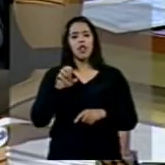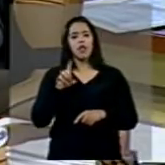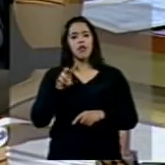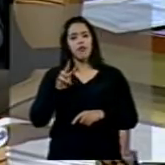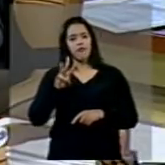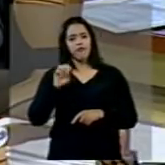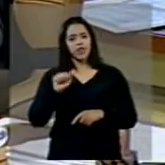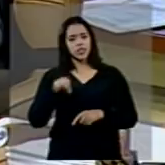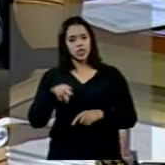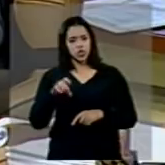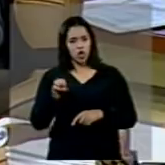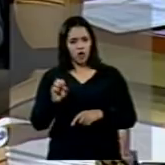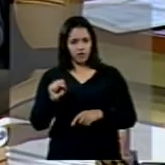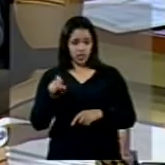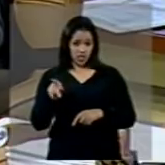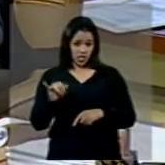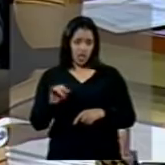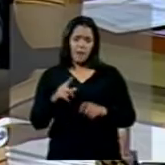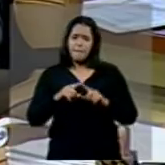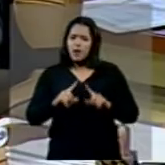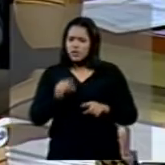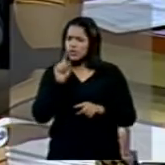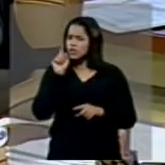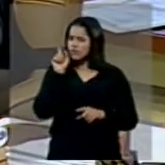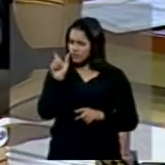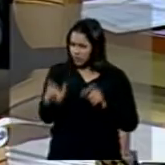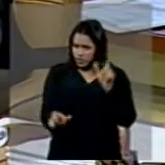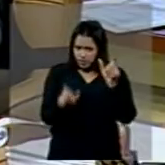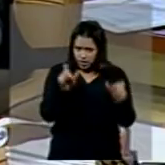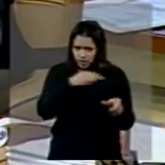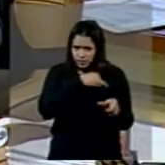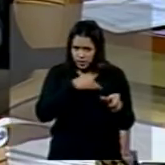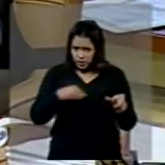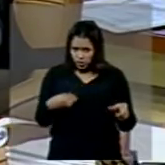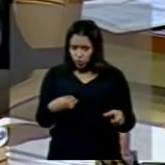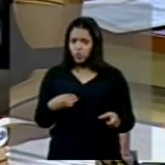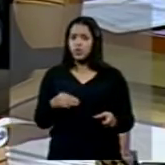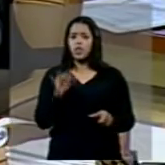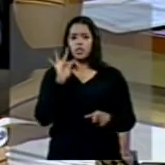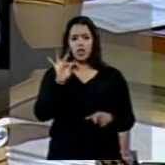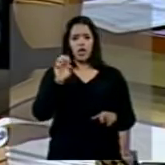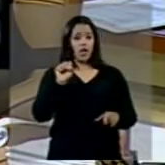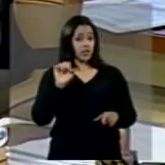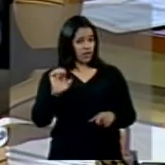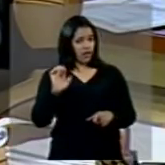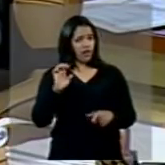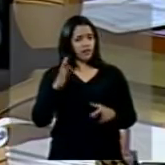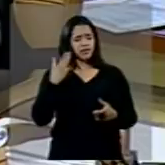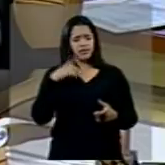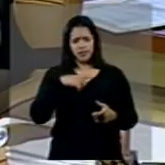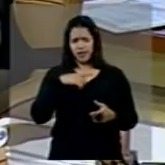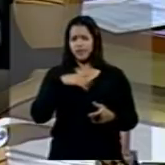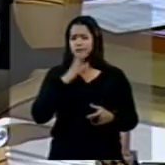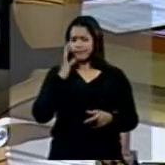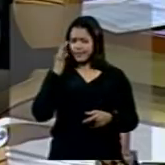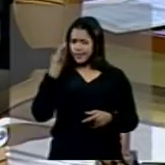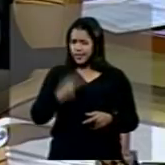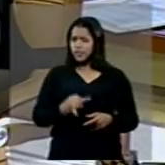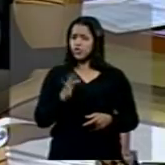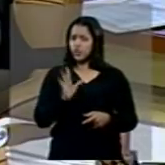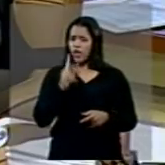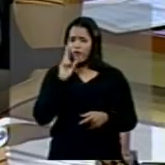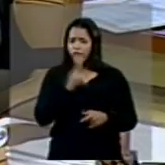resultado da última eleição, mas vossas excelências que presidiram o Tribunal Superior Eleitoral certamente acompanharam